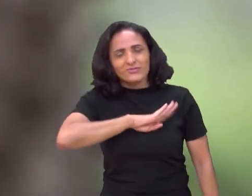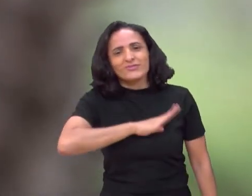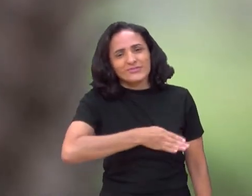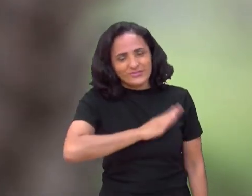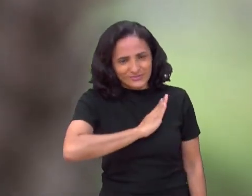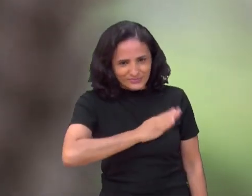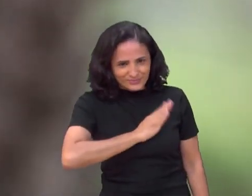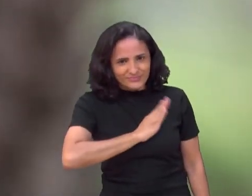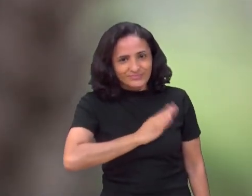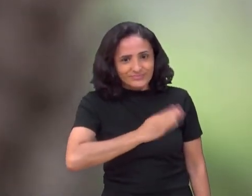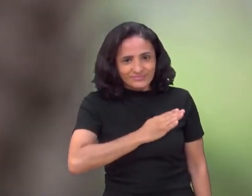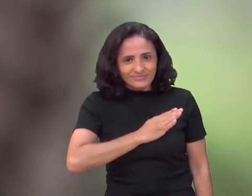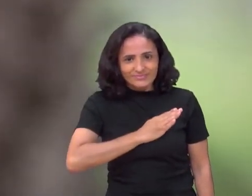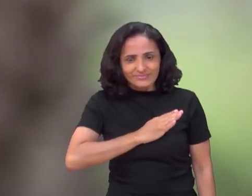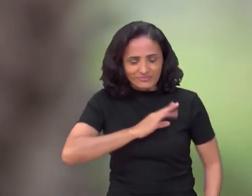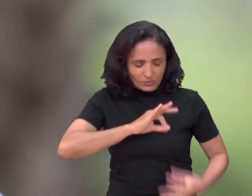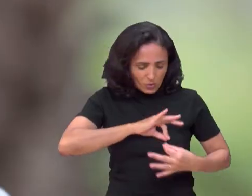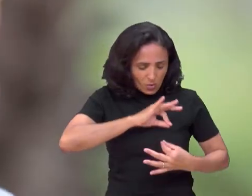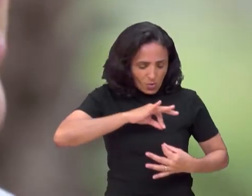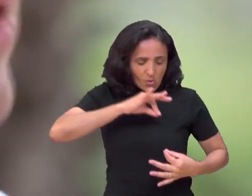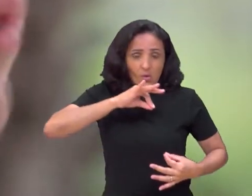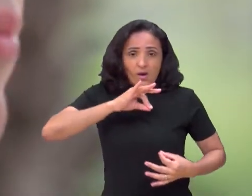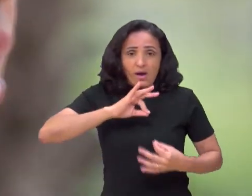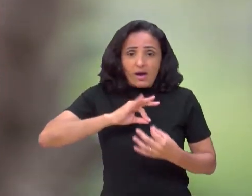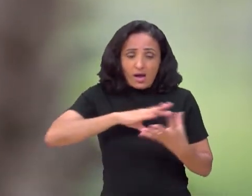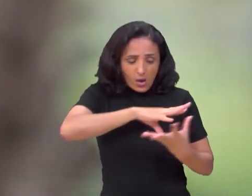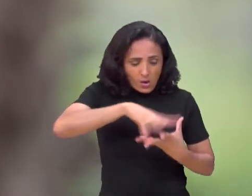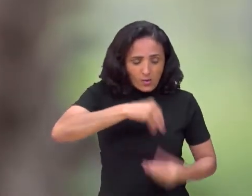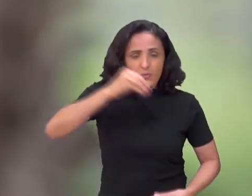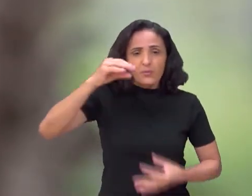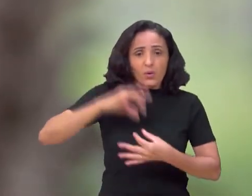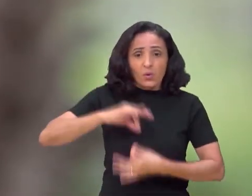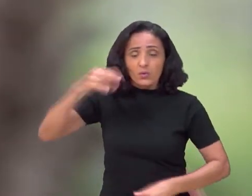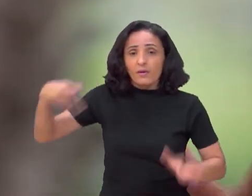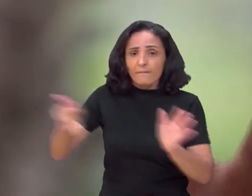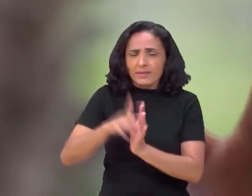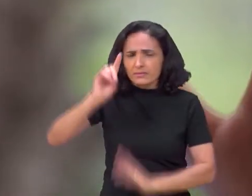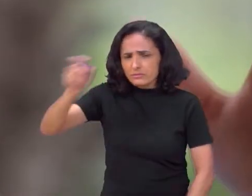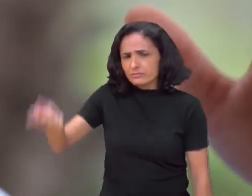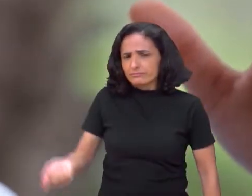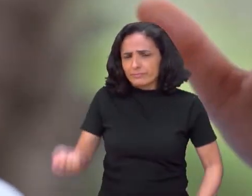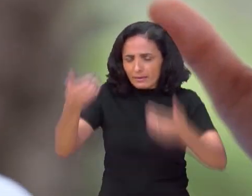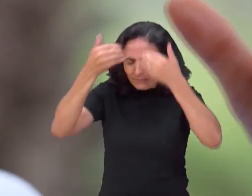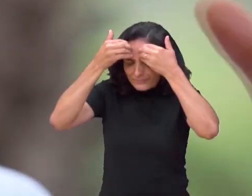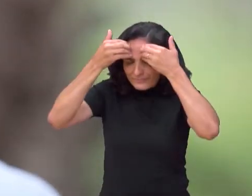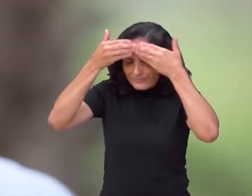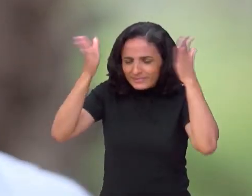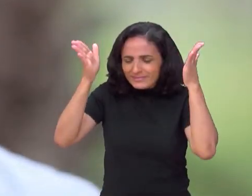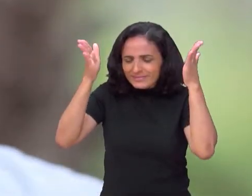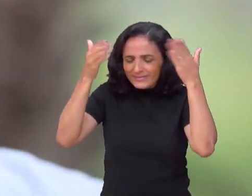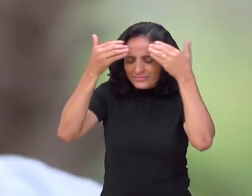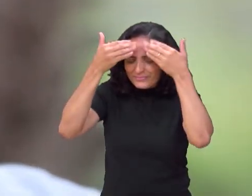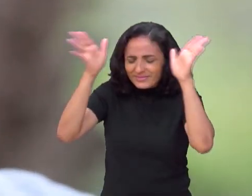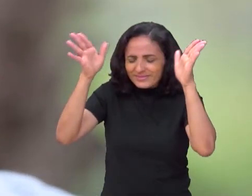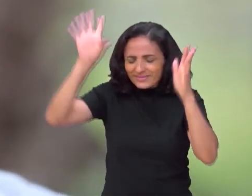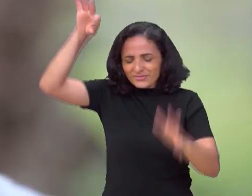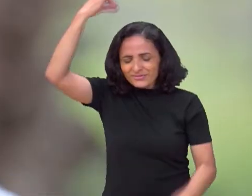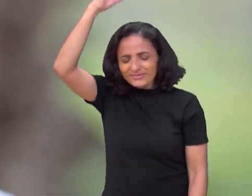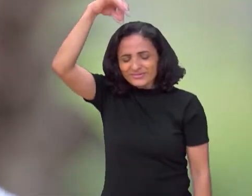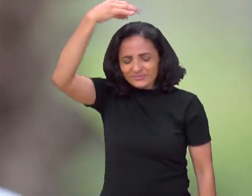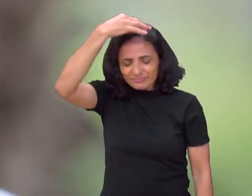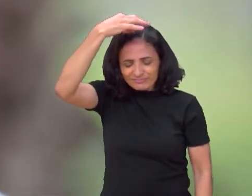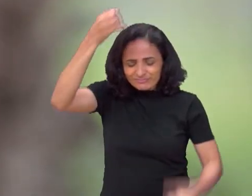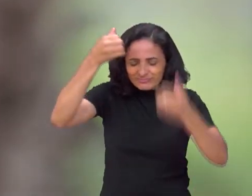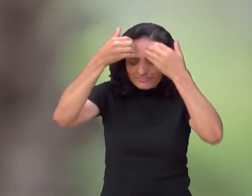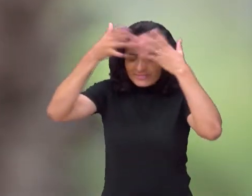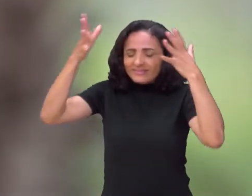coração, abre a tua alma, abre a tua mente e deixa que o Espírito deposite na tua alma